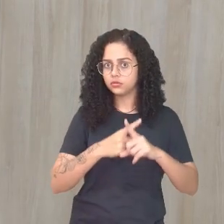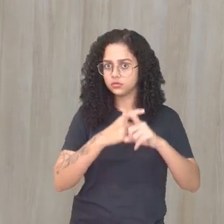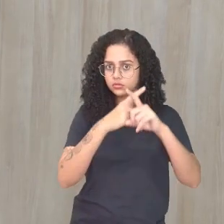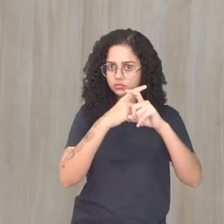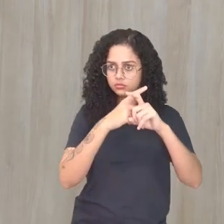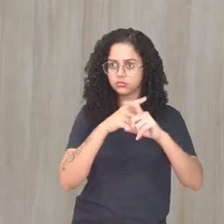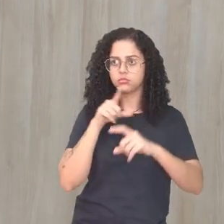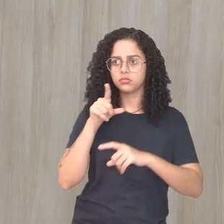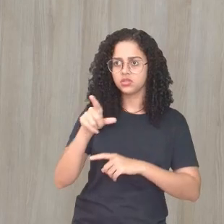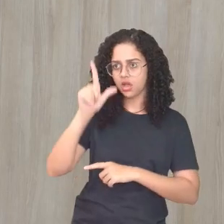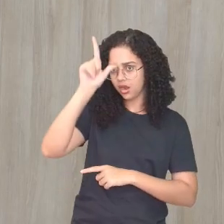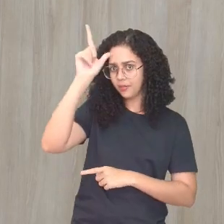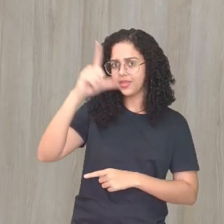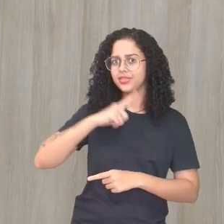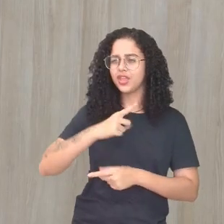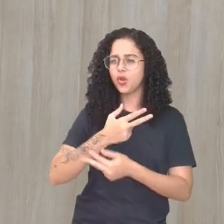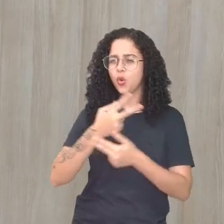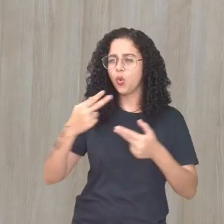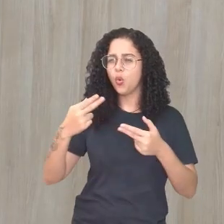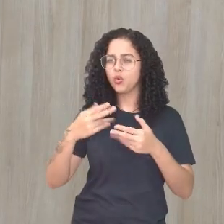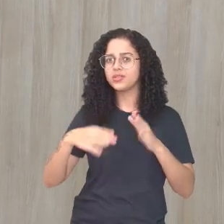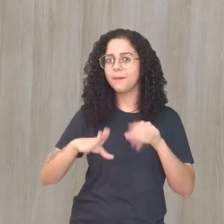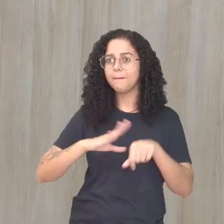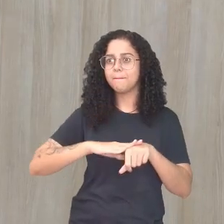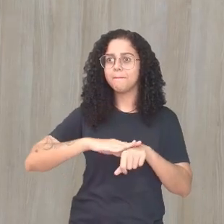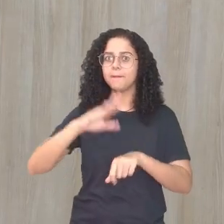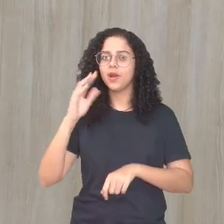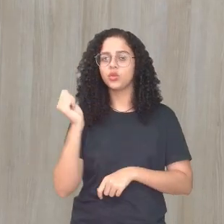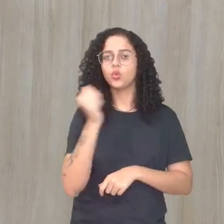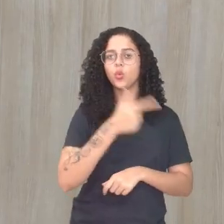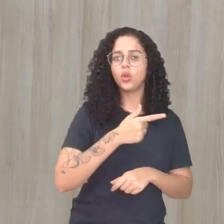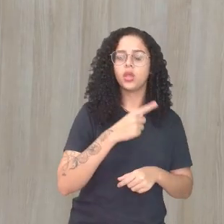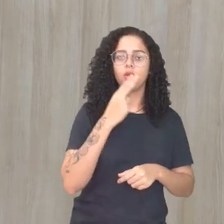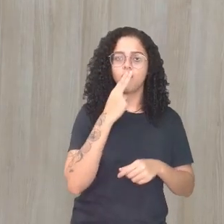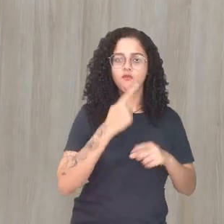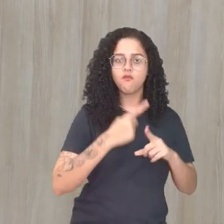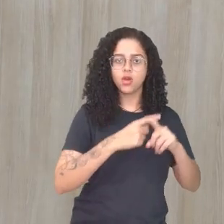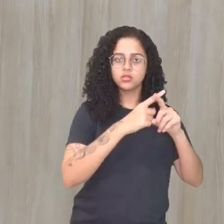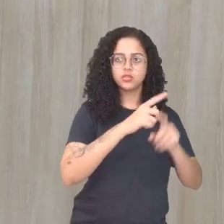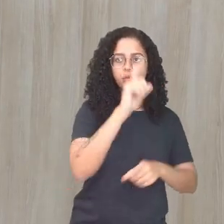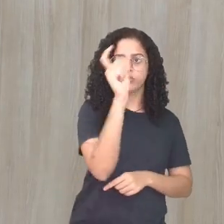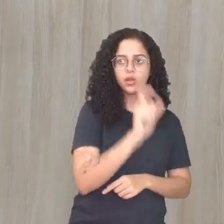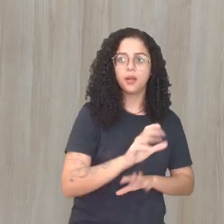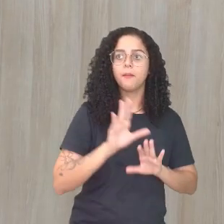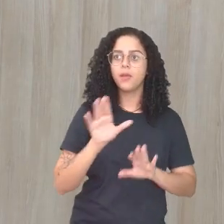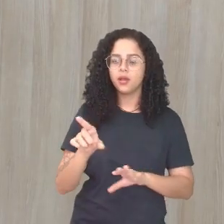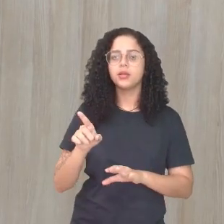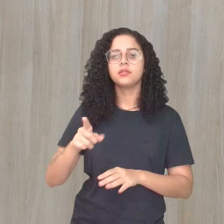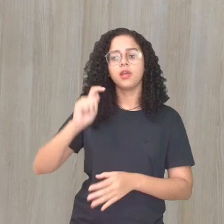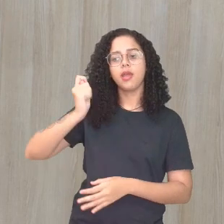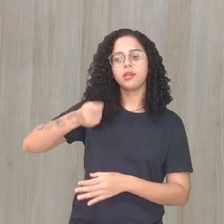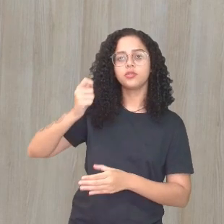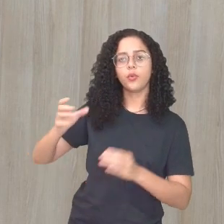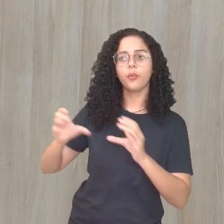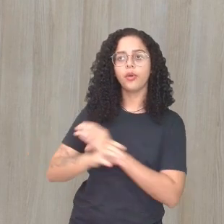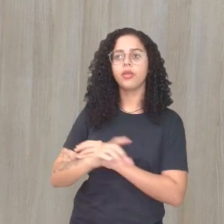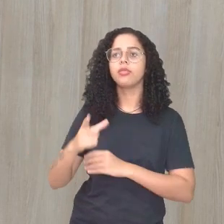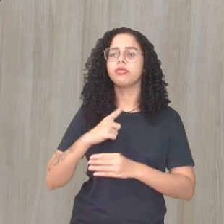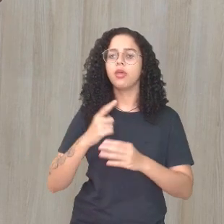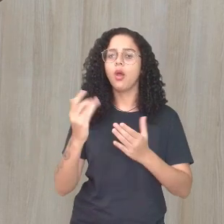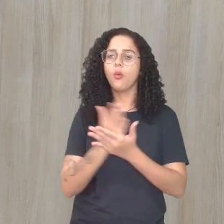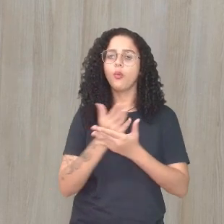tinha algumas coisinhas a mais, né, que o fascismo italiano, mas via de regra, esses regimes totalitários, eles tinham